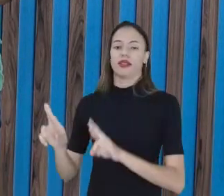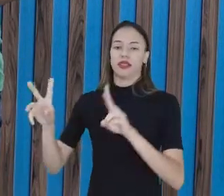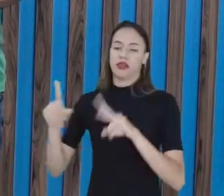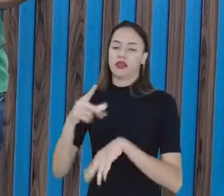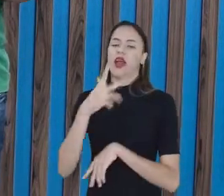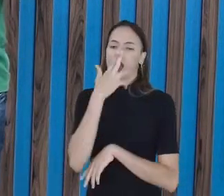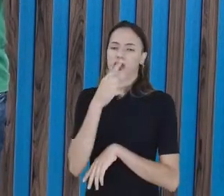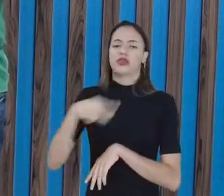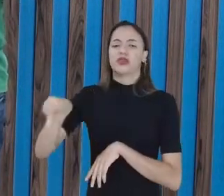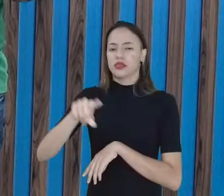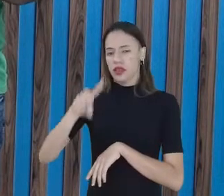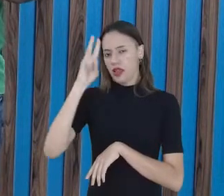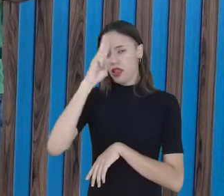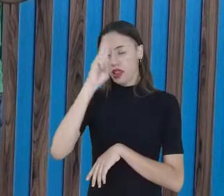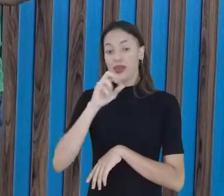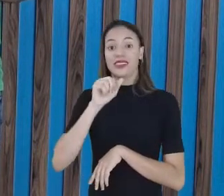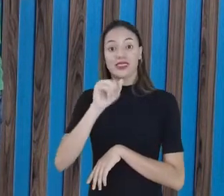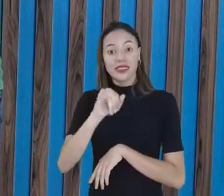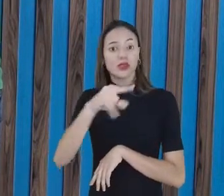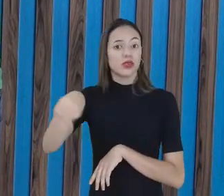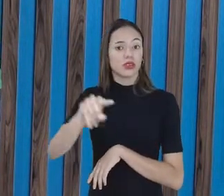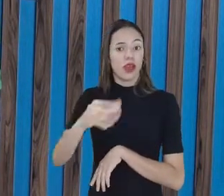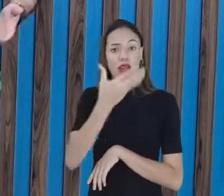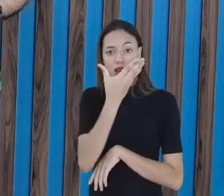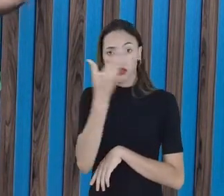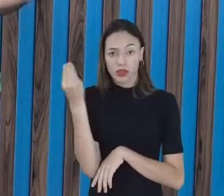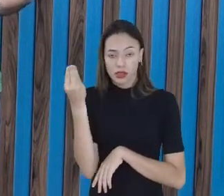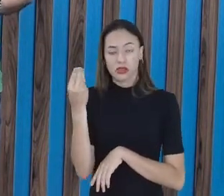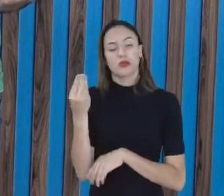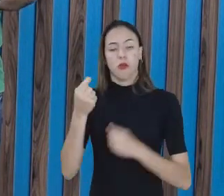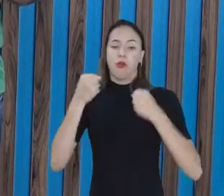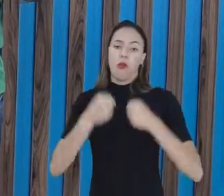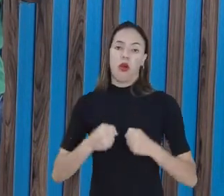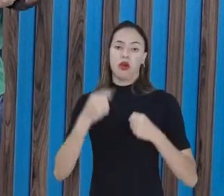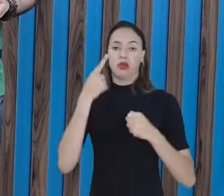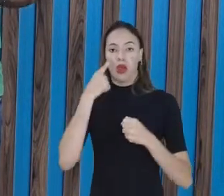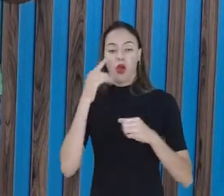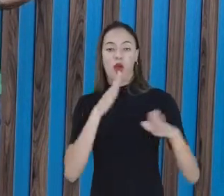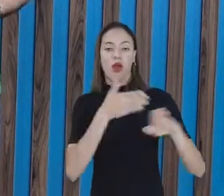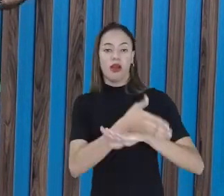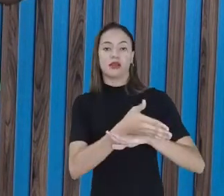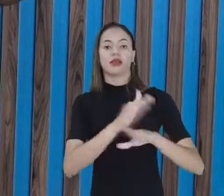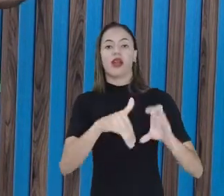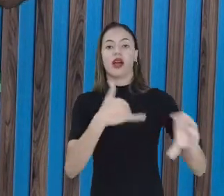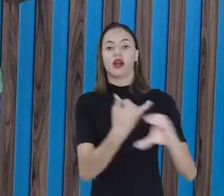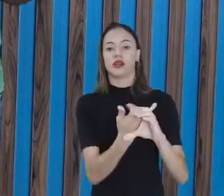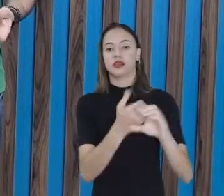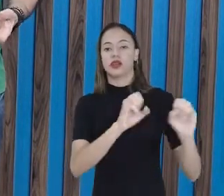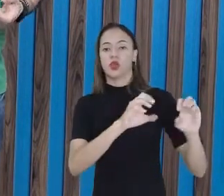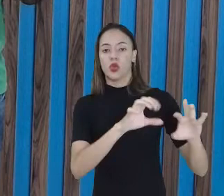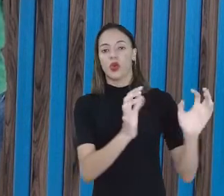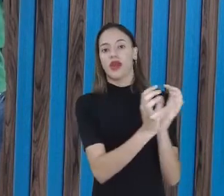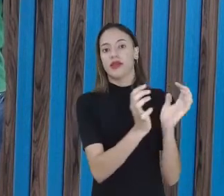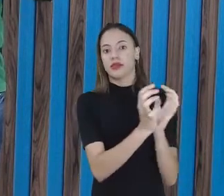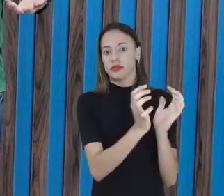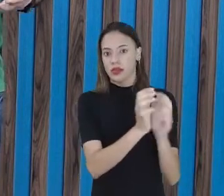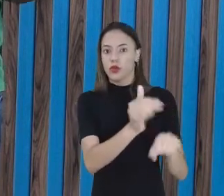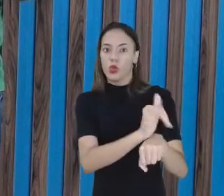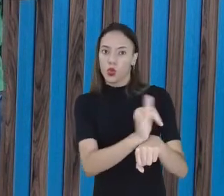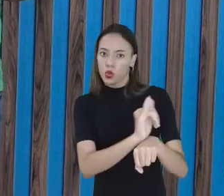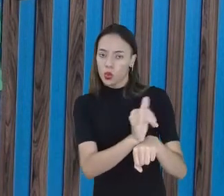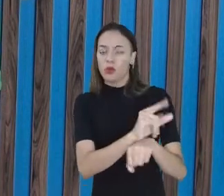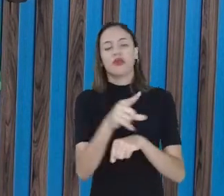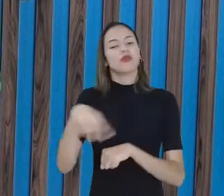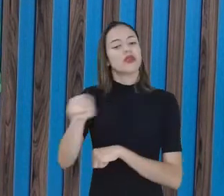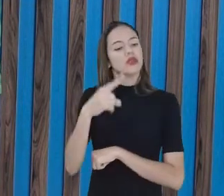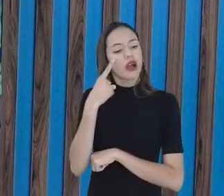devem lembrar, e quem não lembra pode retornar ao canal do YouTube do Educa Recife, e lá